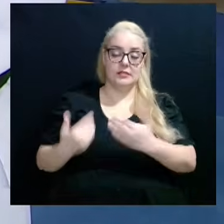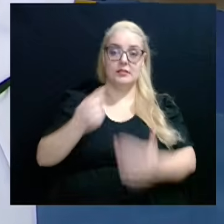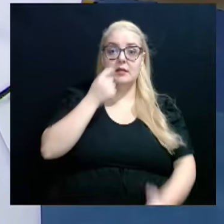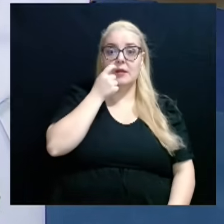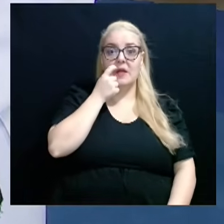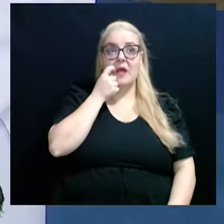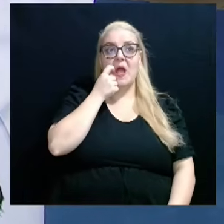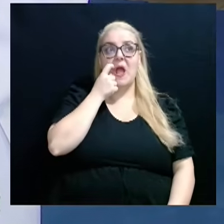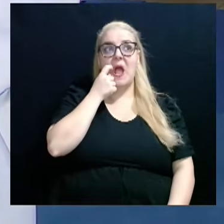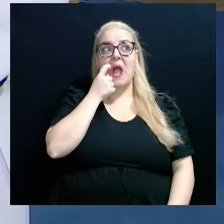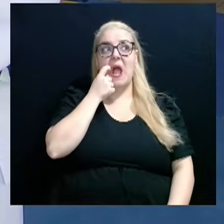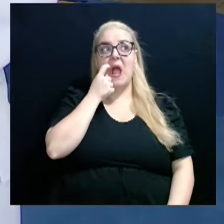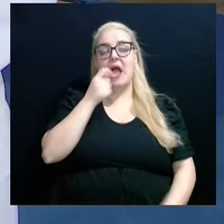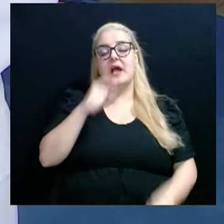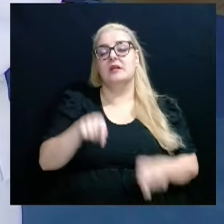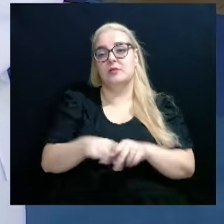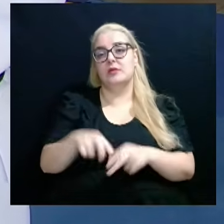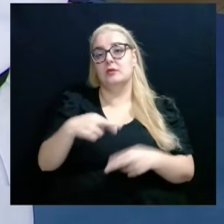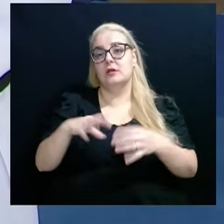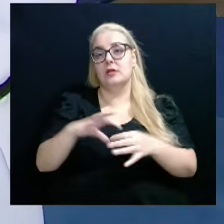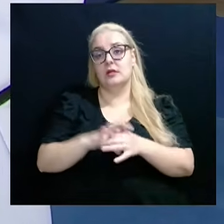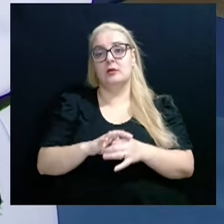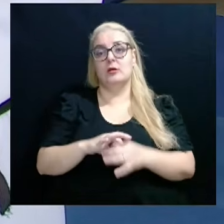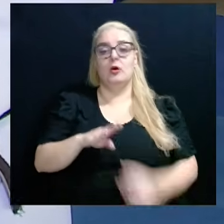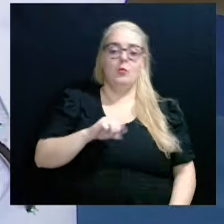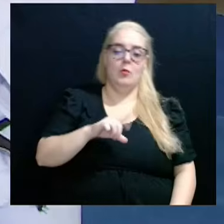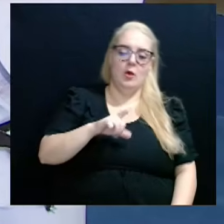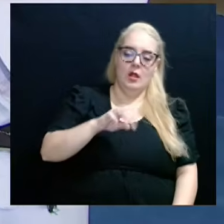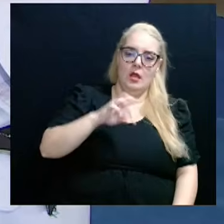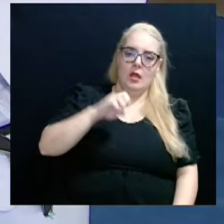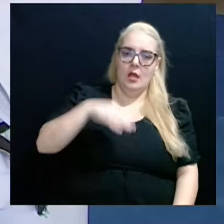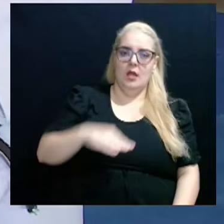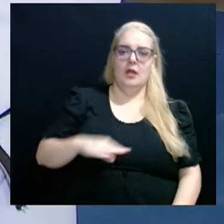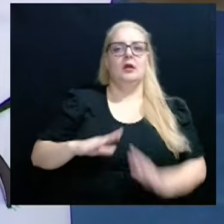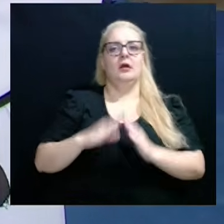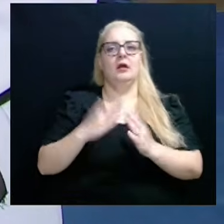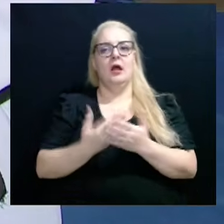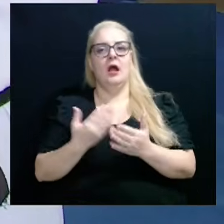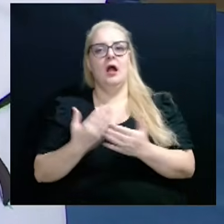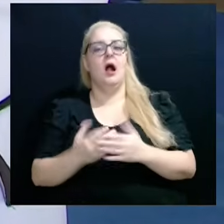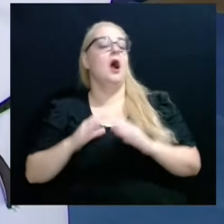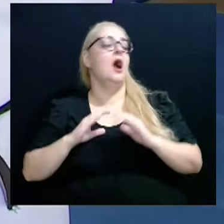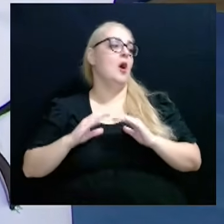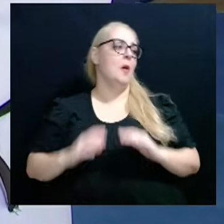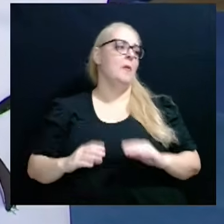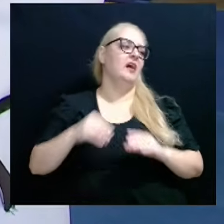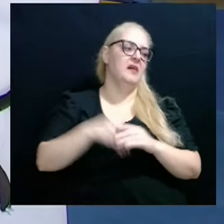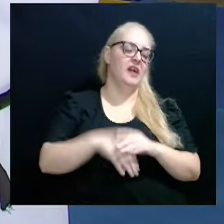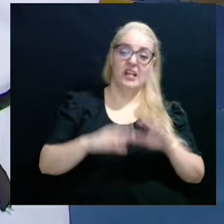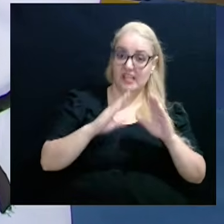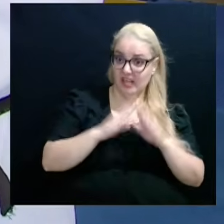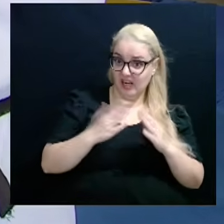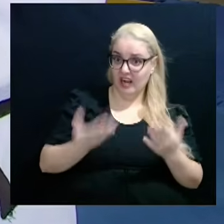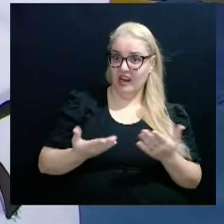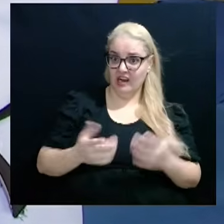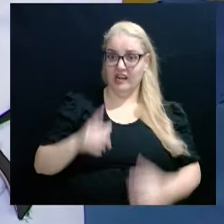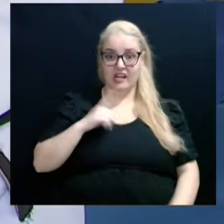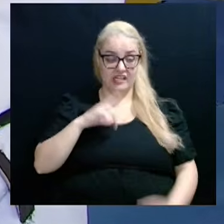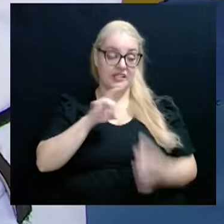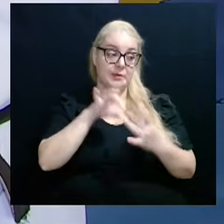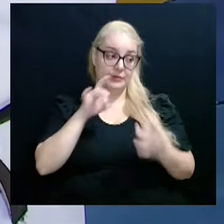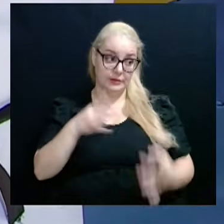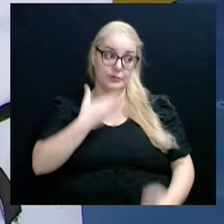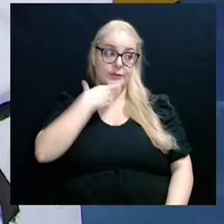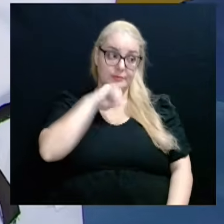agregado a boletim escolar, a sua idade nos treinos, né? Comportamento em casa. Por isso que a gente tem um feedback dos pais, não é